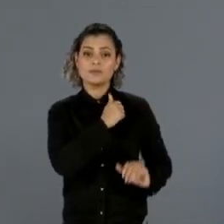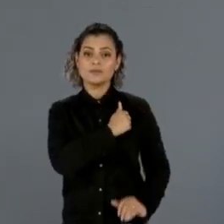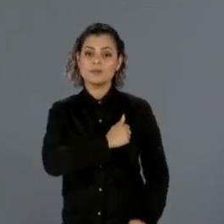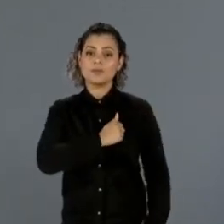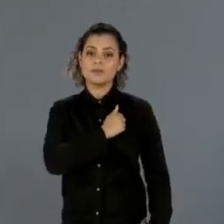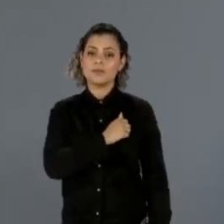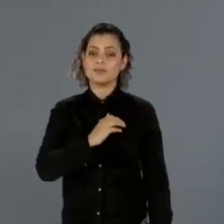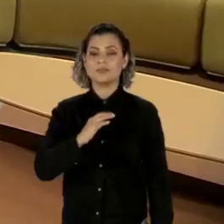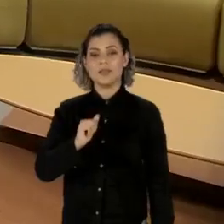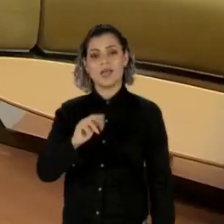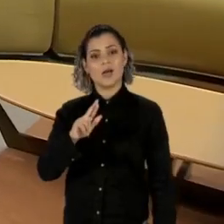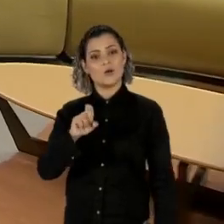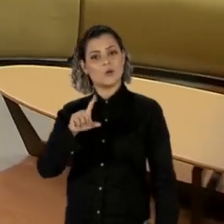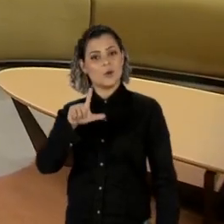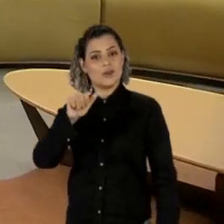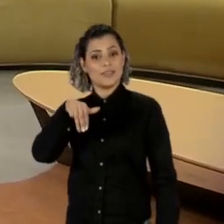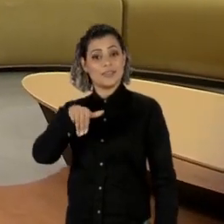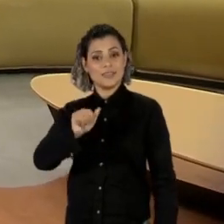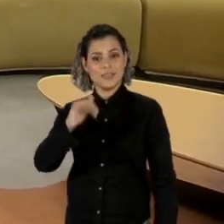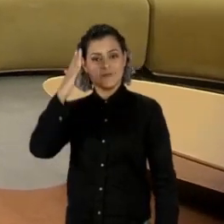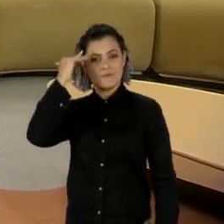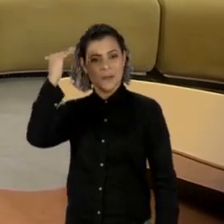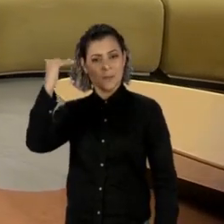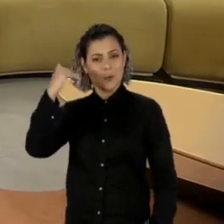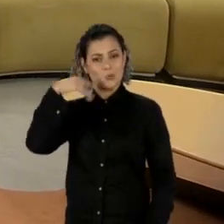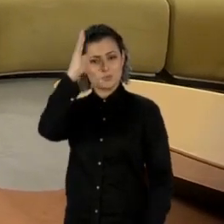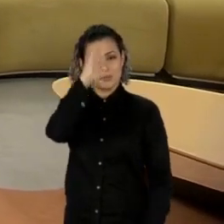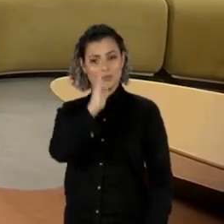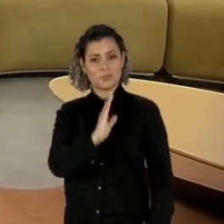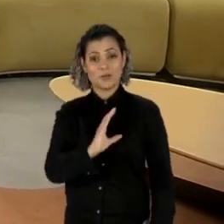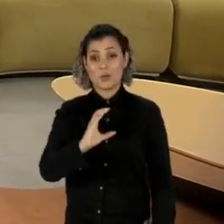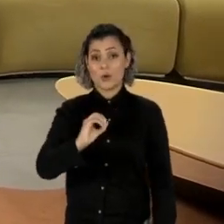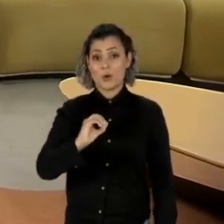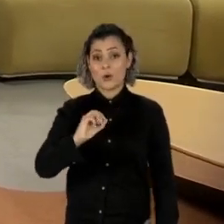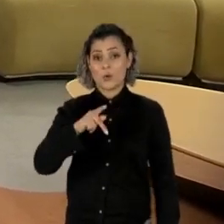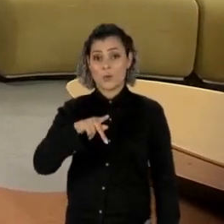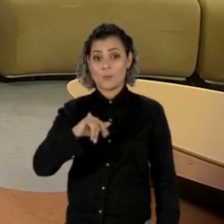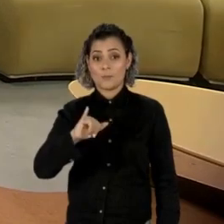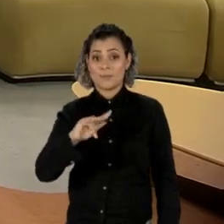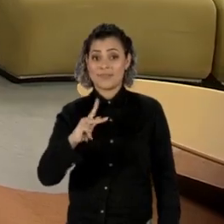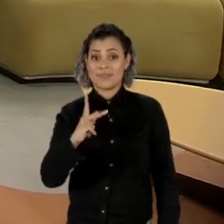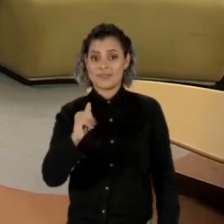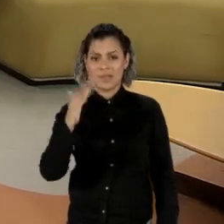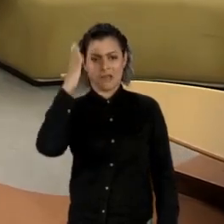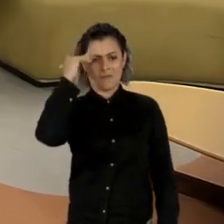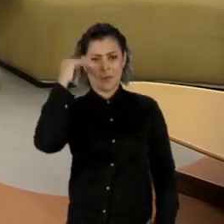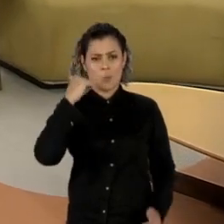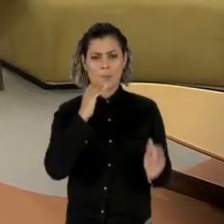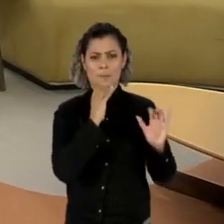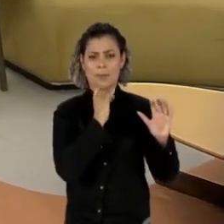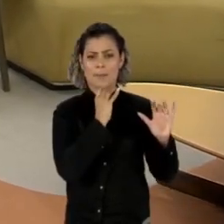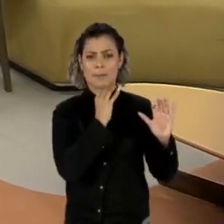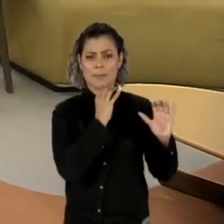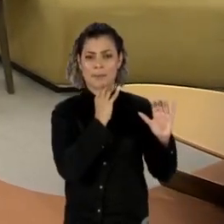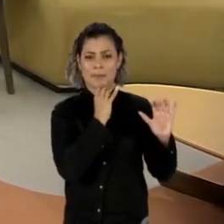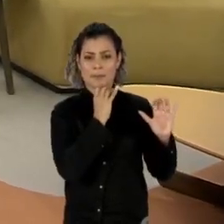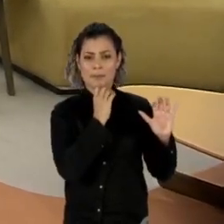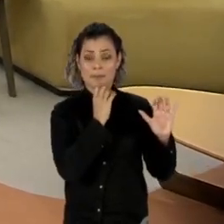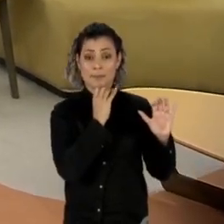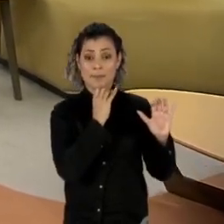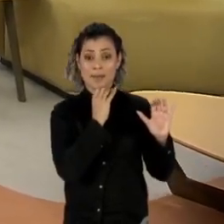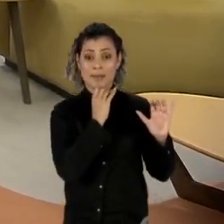carolina do compositor paulo cicinho brasileiro copinha mayara muito obrigada pela saer aqui